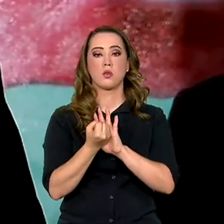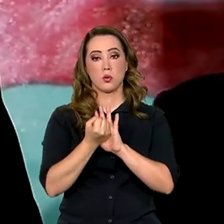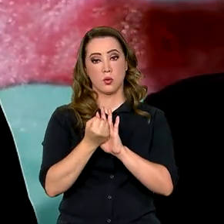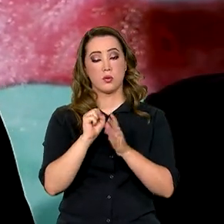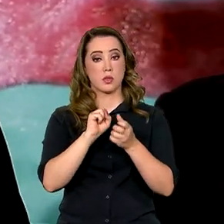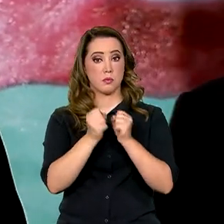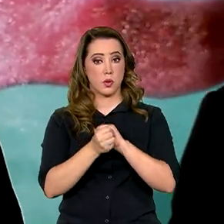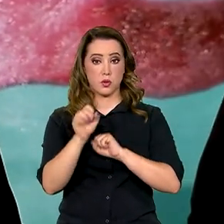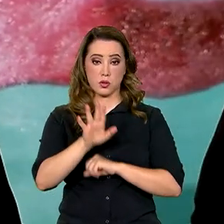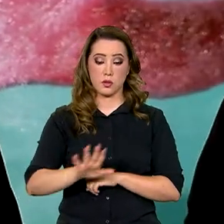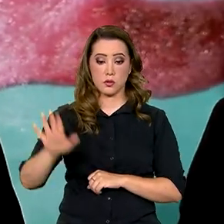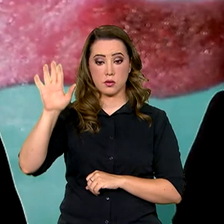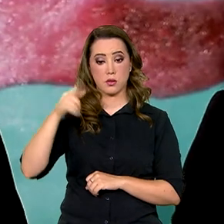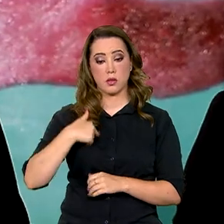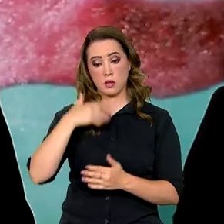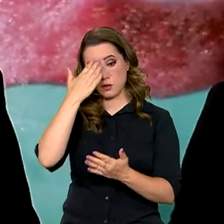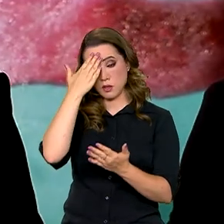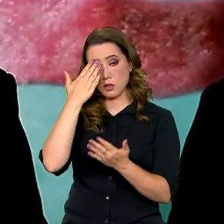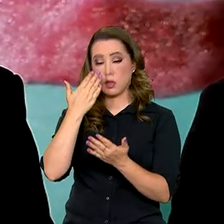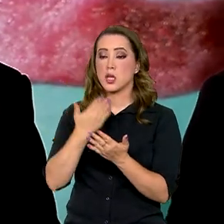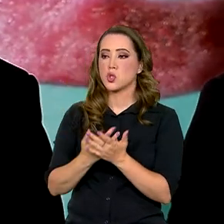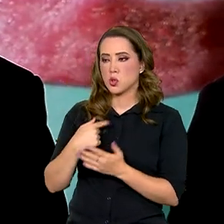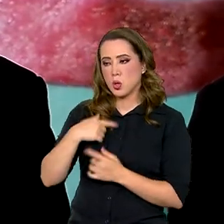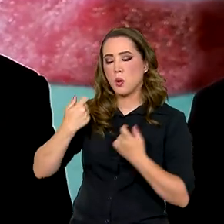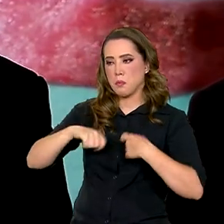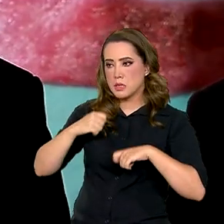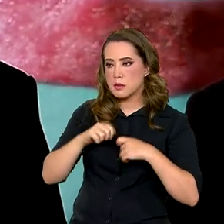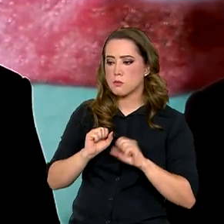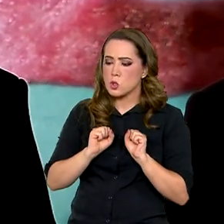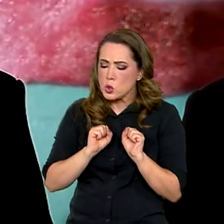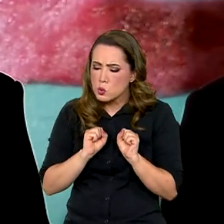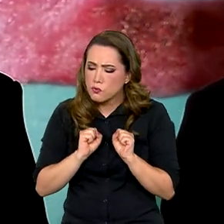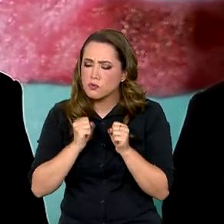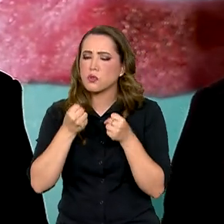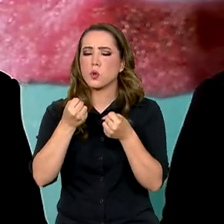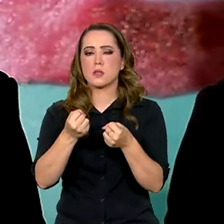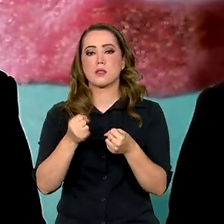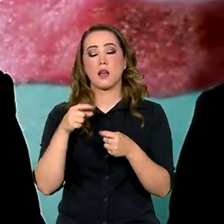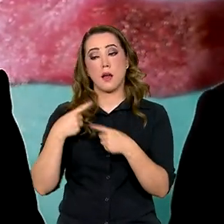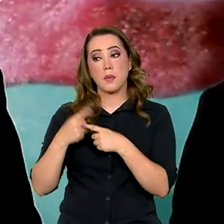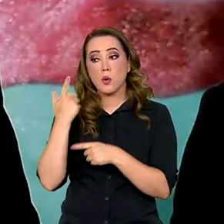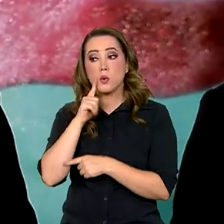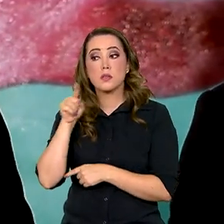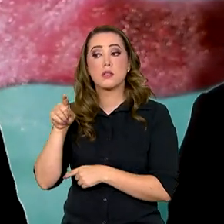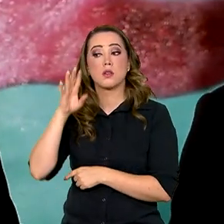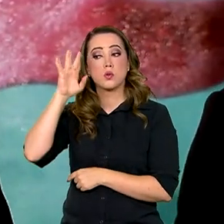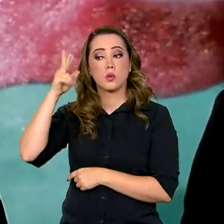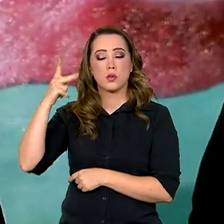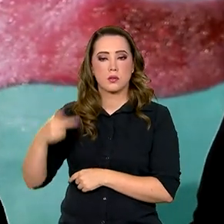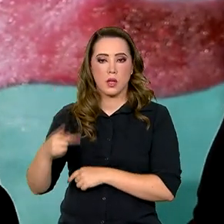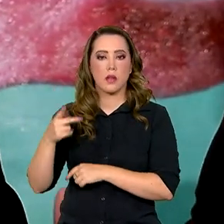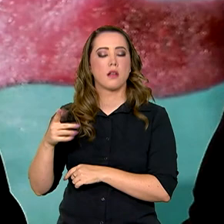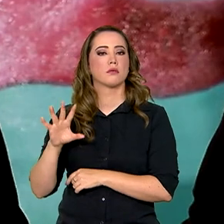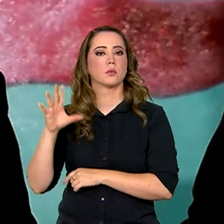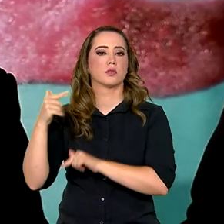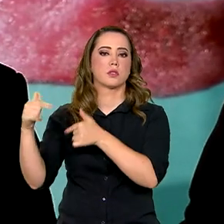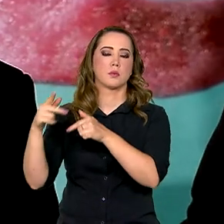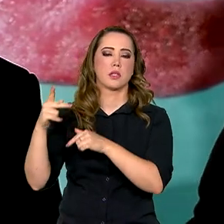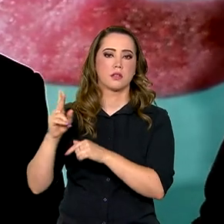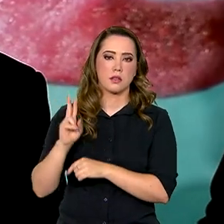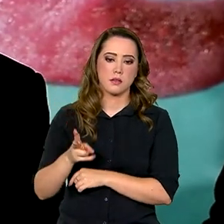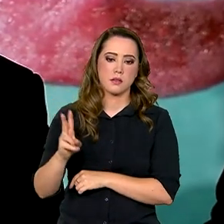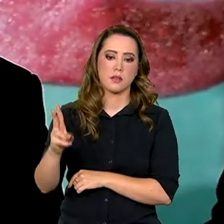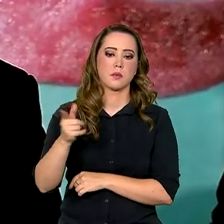e que eu tenho certeza que terei que me desdobrar muito para poder fazer com que seus sonhos o seu trabalho e suas realizações se